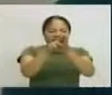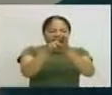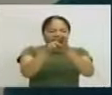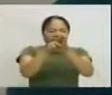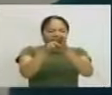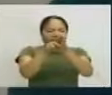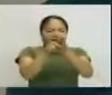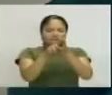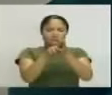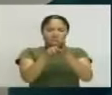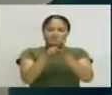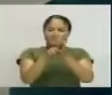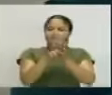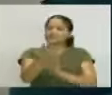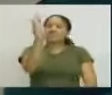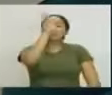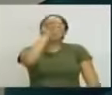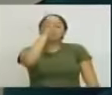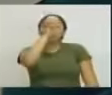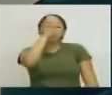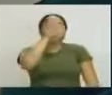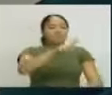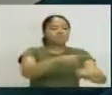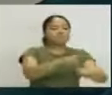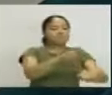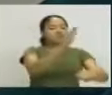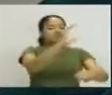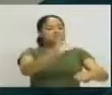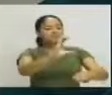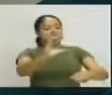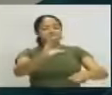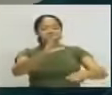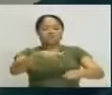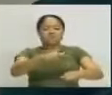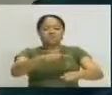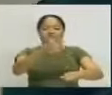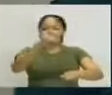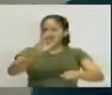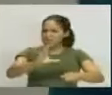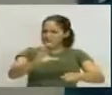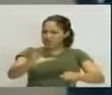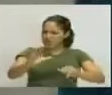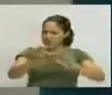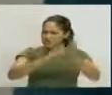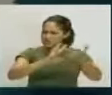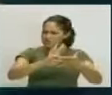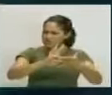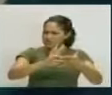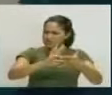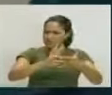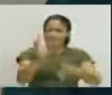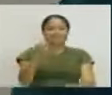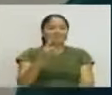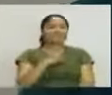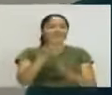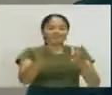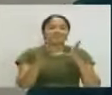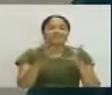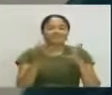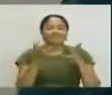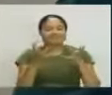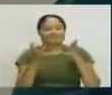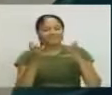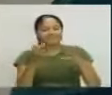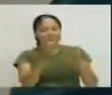Que história é essa que este país é católico e que este país é cristão, se nós ainda queremos assinar